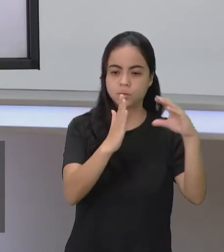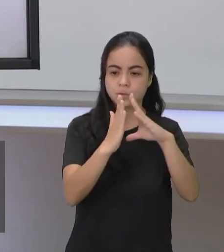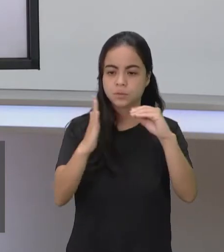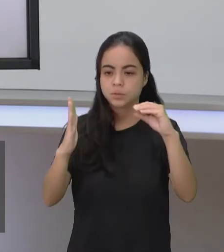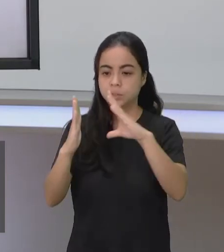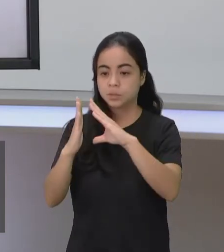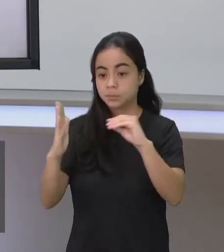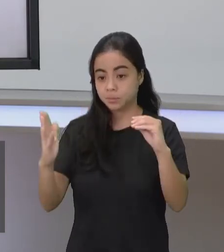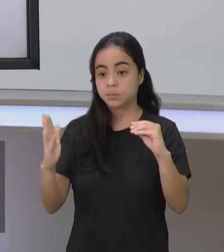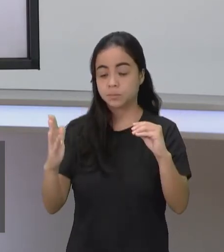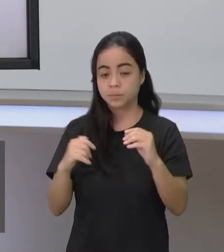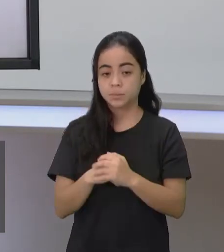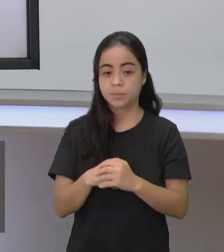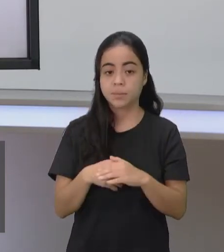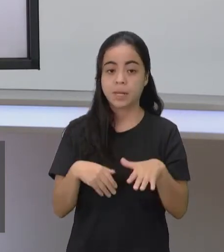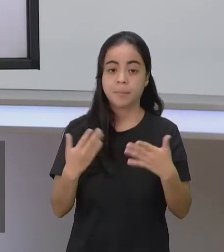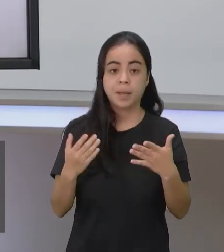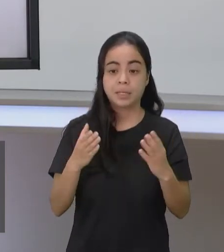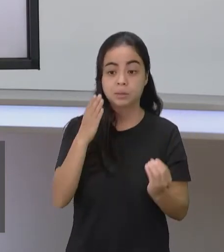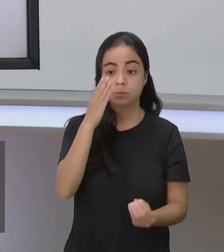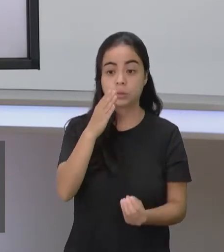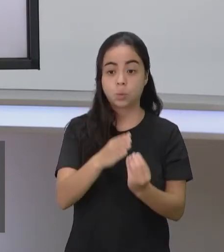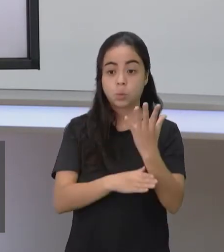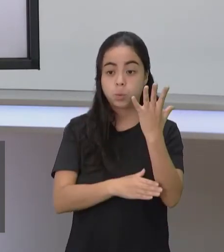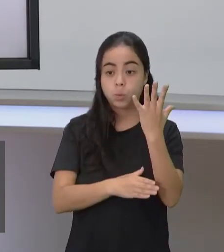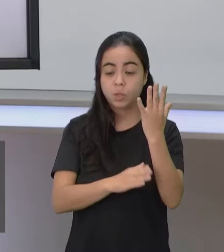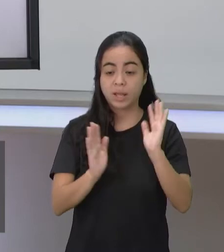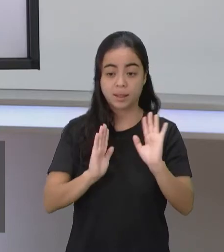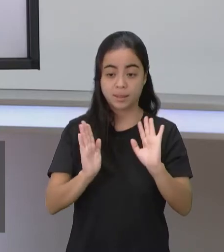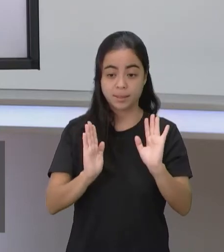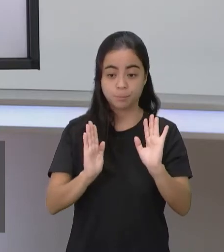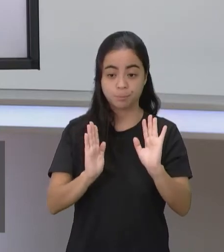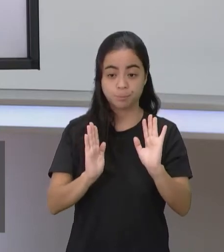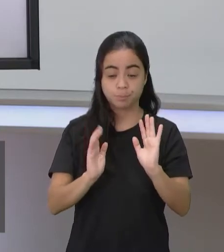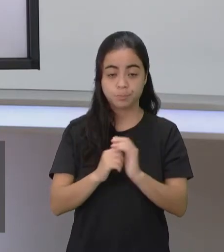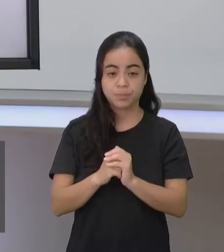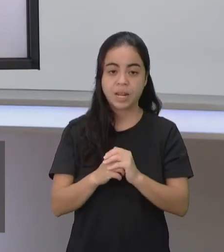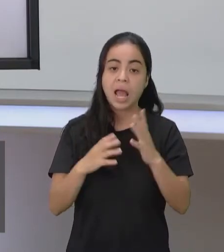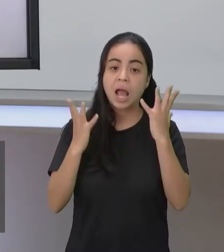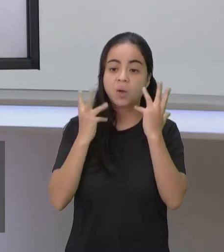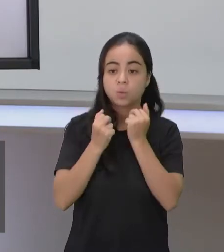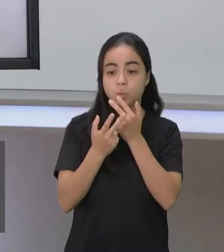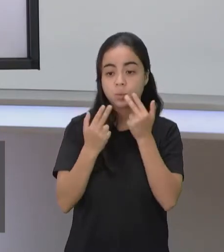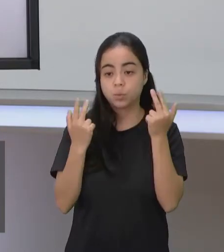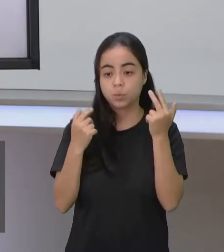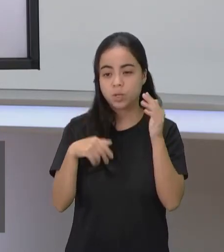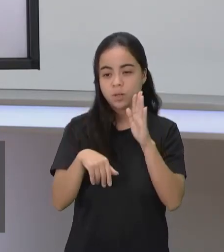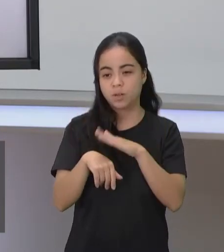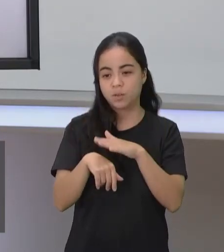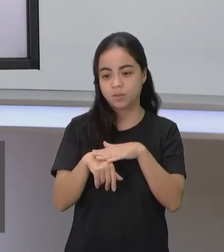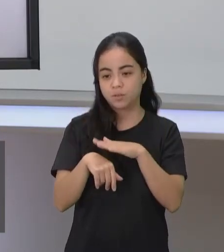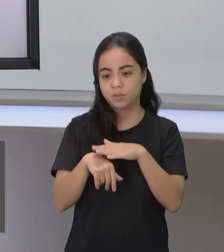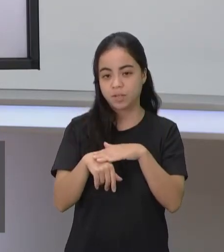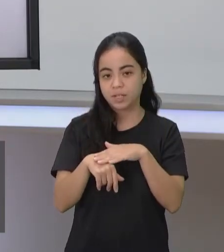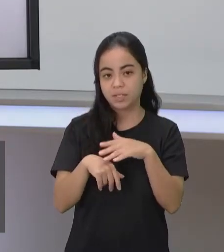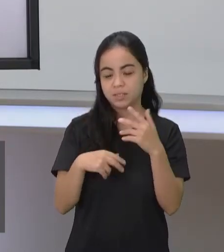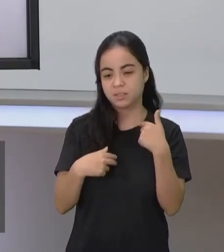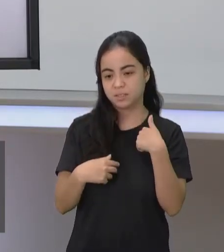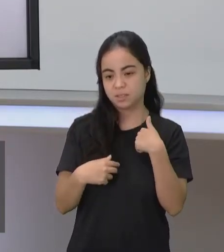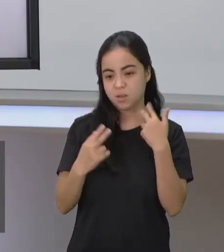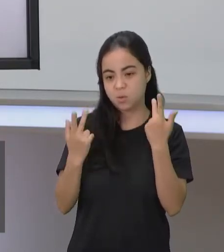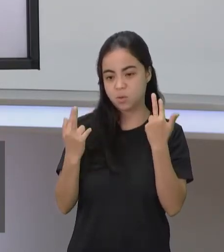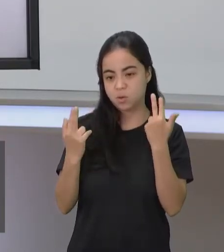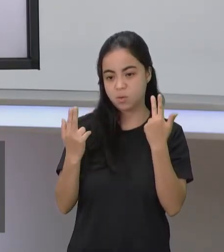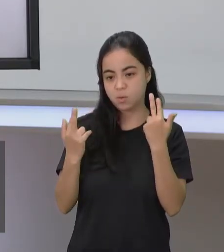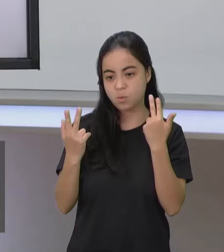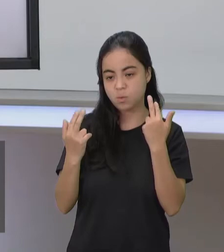imitar padrões, mas ele não gera novas coisas. Quando você fala que o seu animal, ele faz as mesmas coisas do que eu,